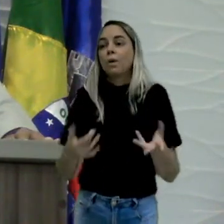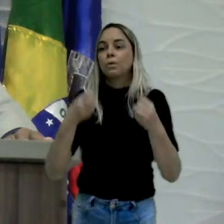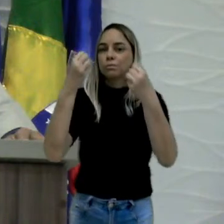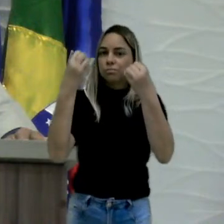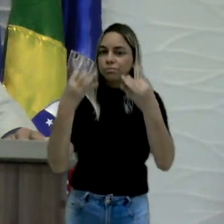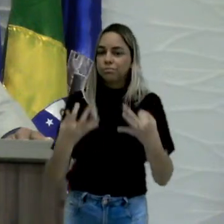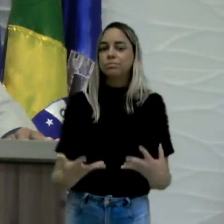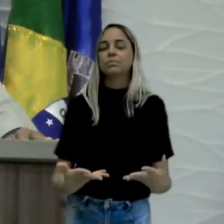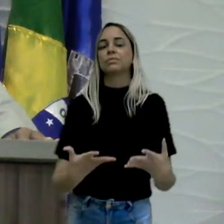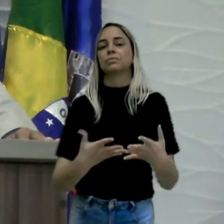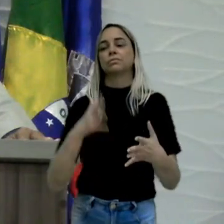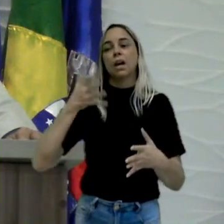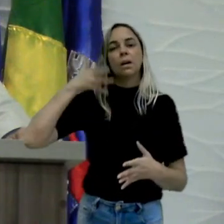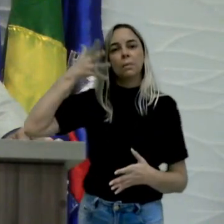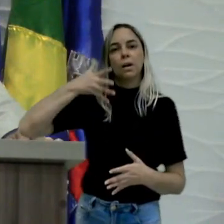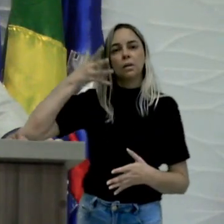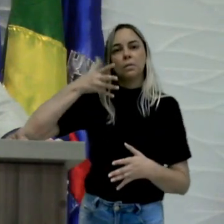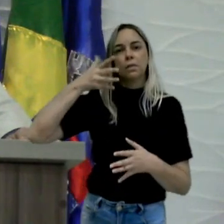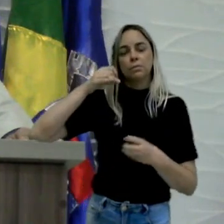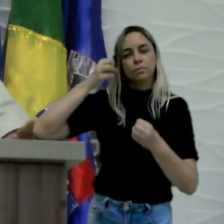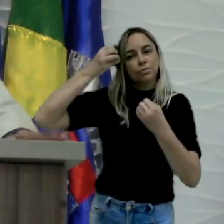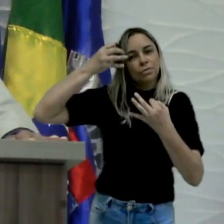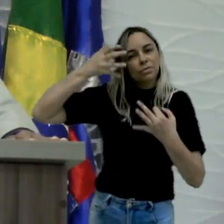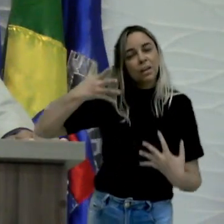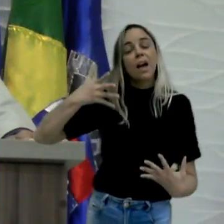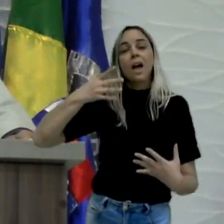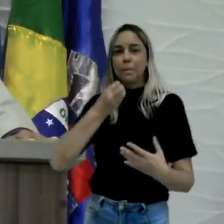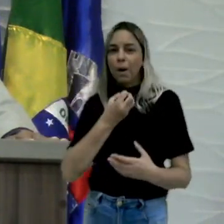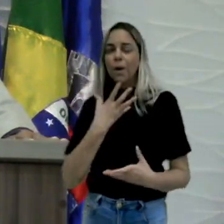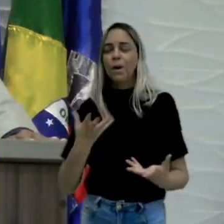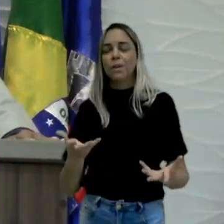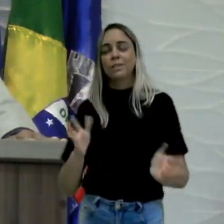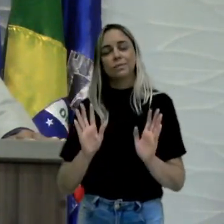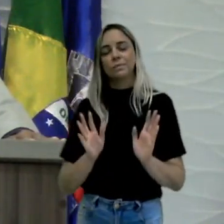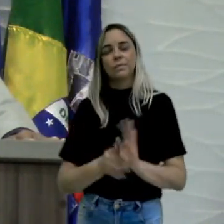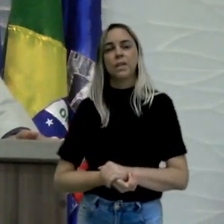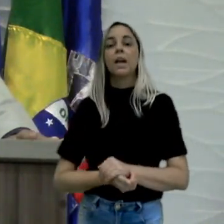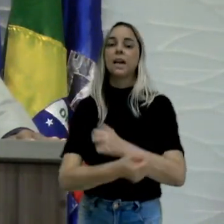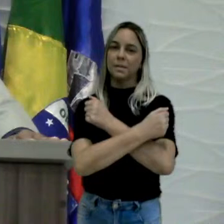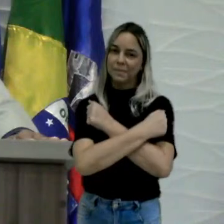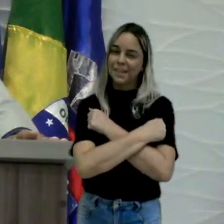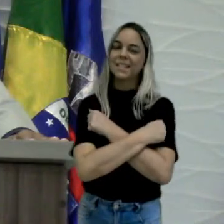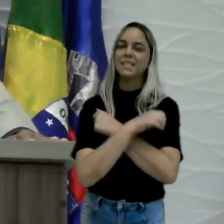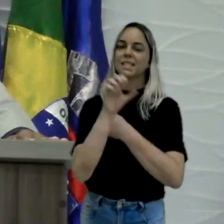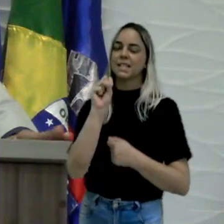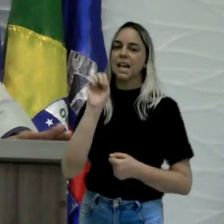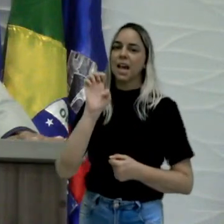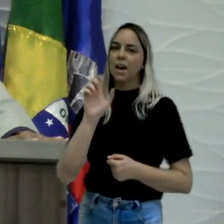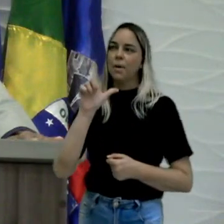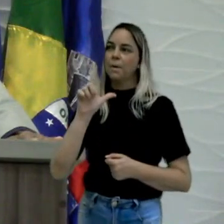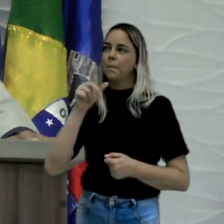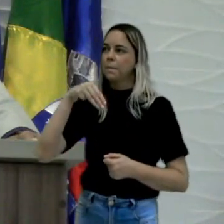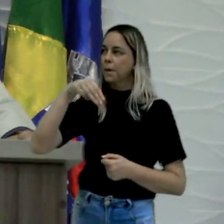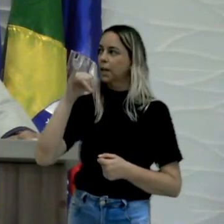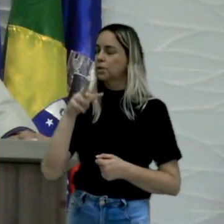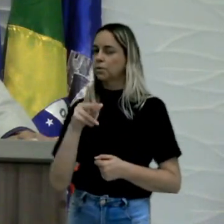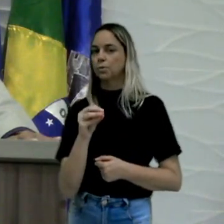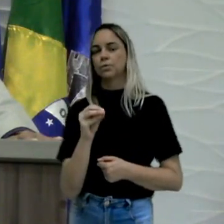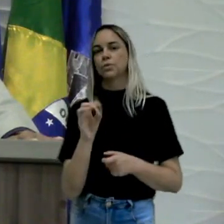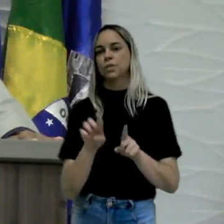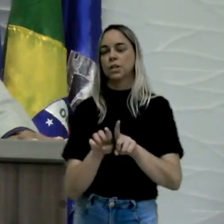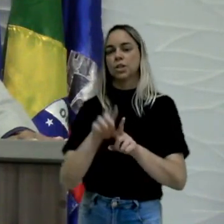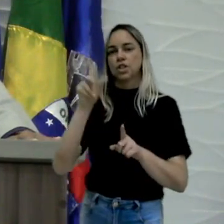bom. Está entendendo? Quero mandar um abraço aqui para meu irmão, Selmin, Gil, da Rua